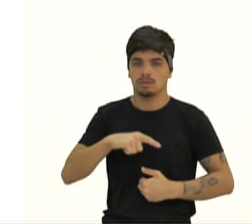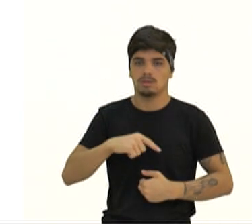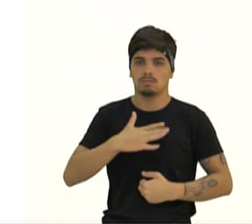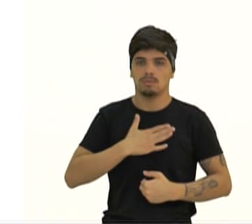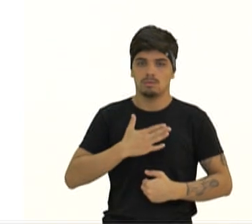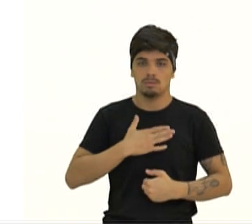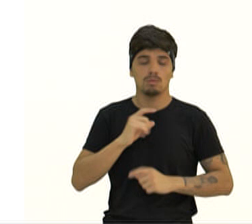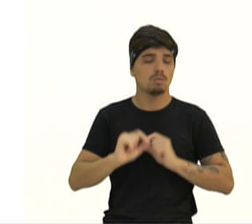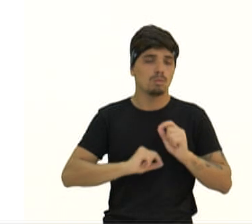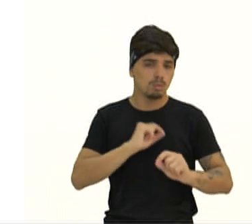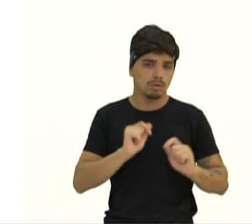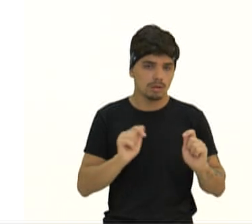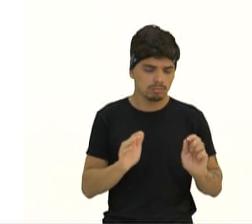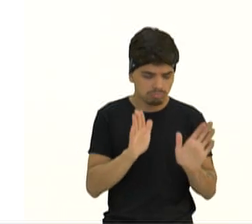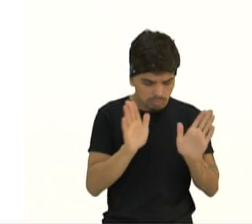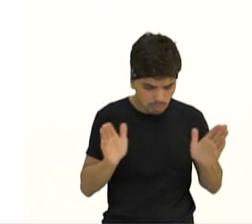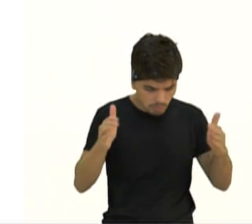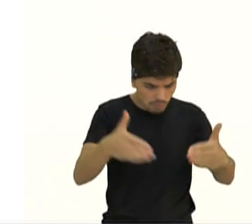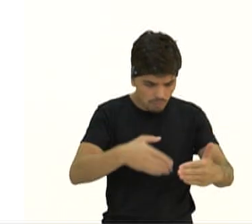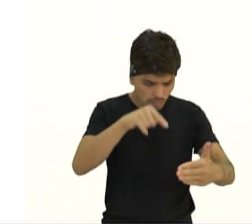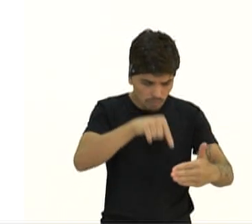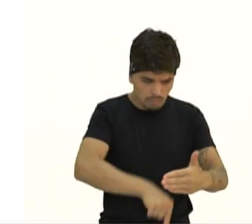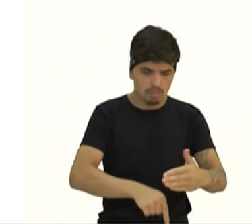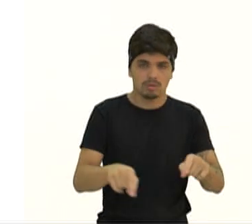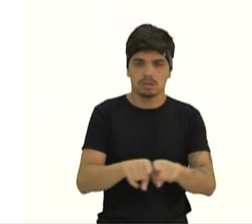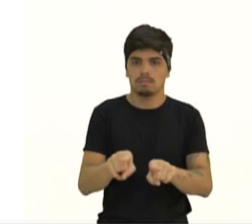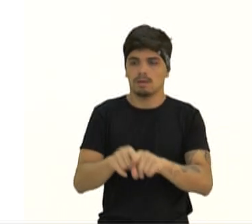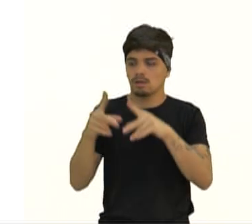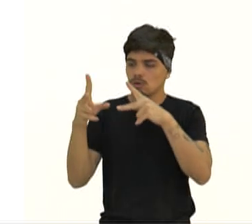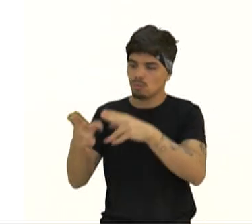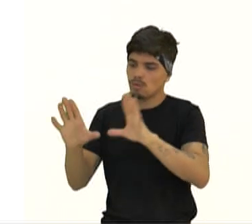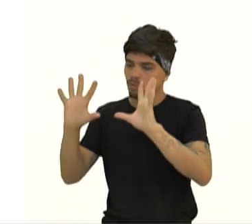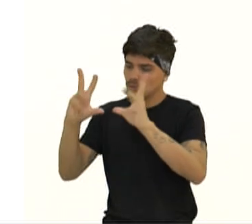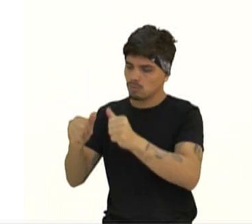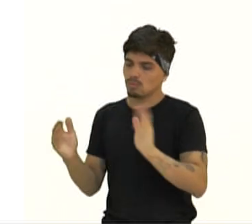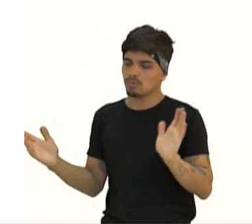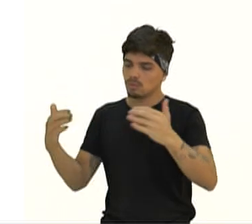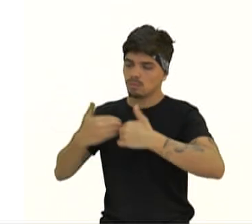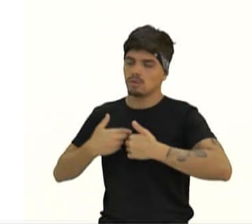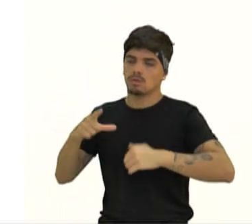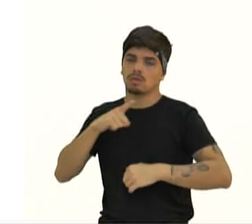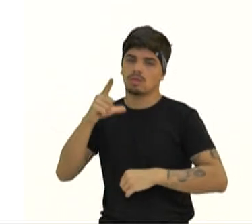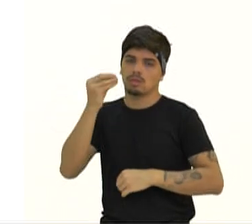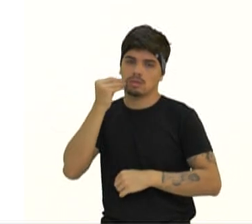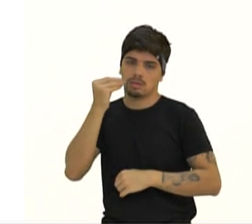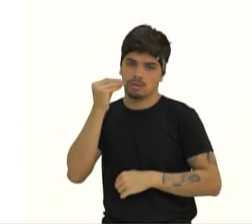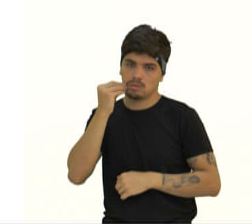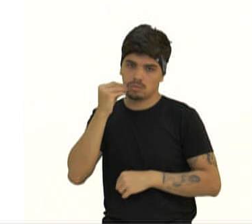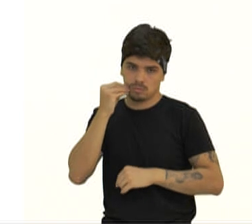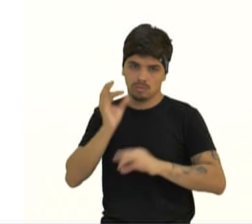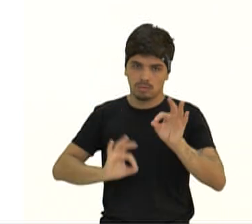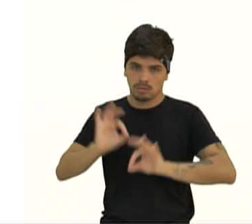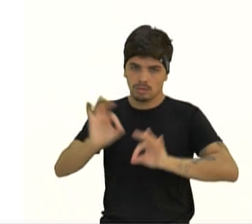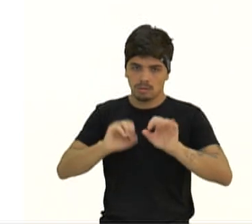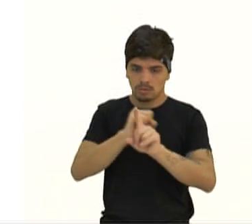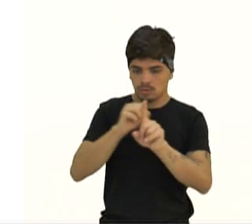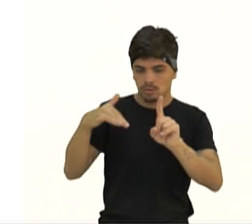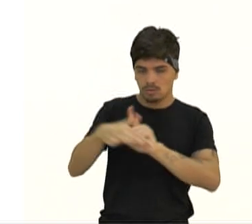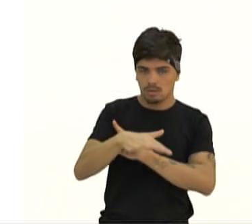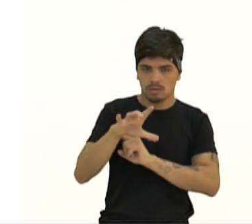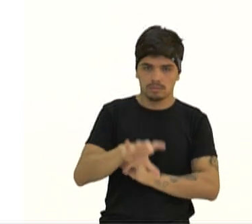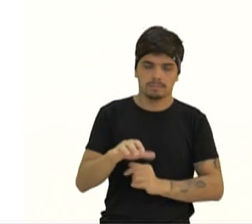meu hiperfoco e como toda autista eu tento reorganizar a sociedade através dele